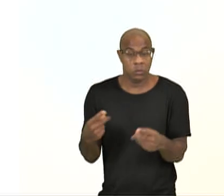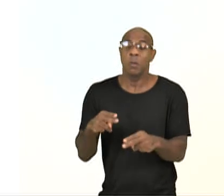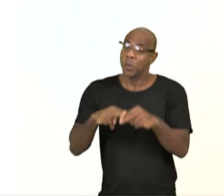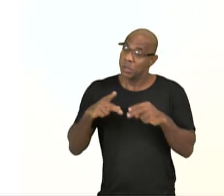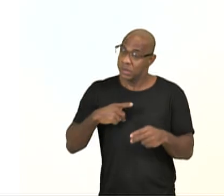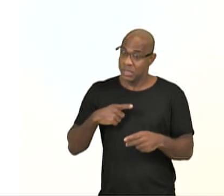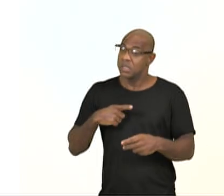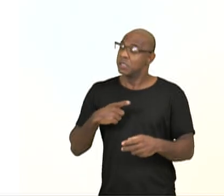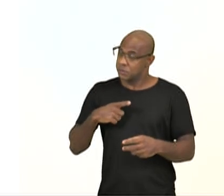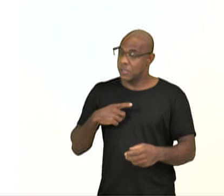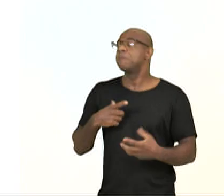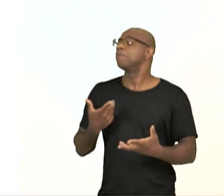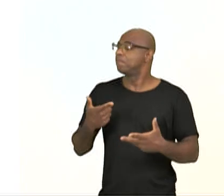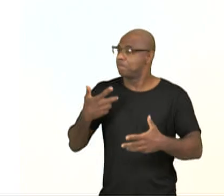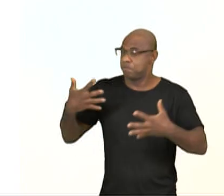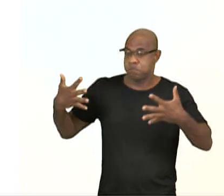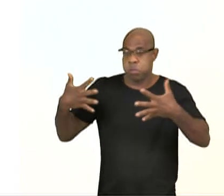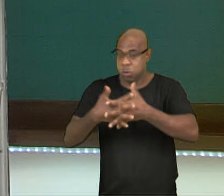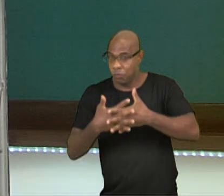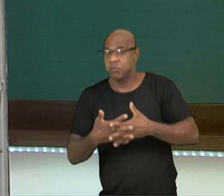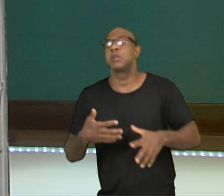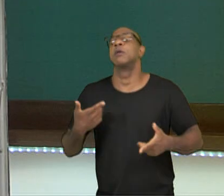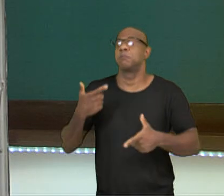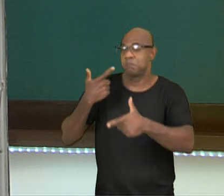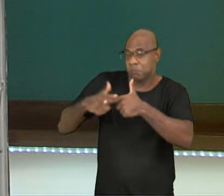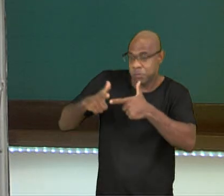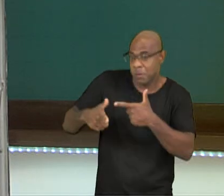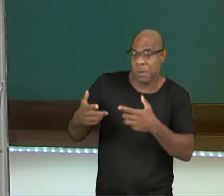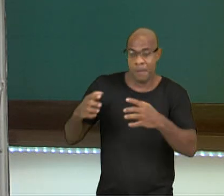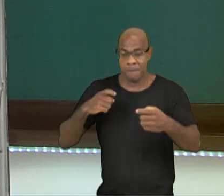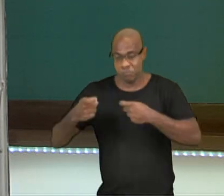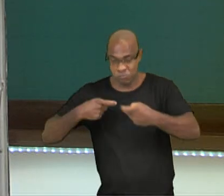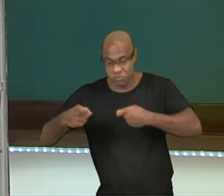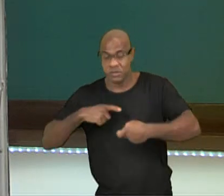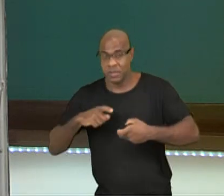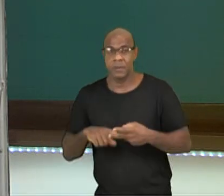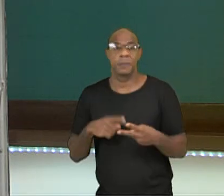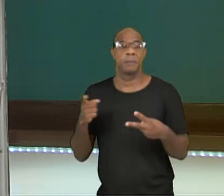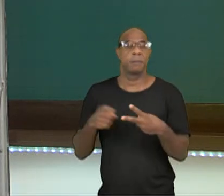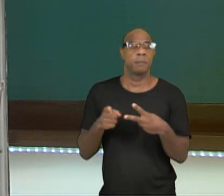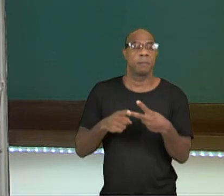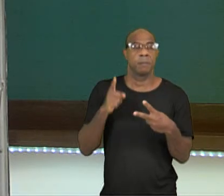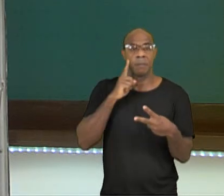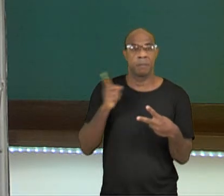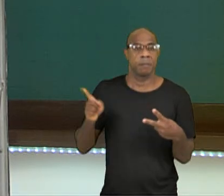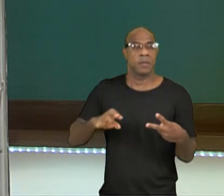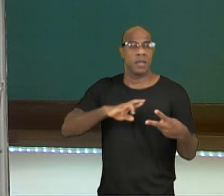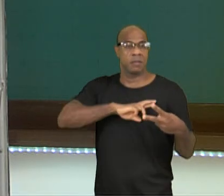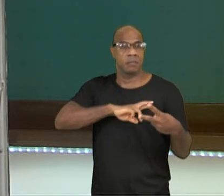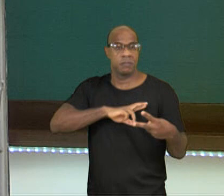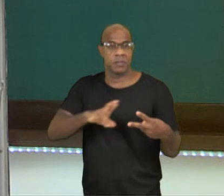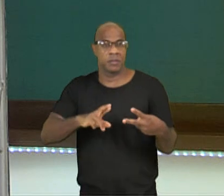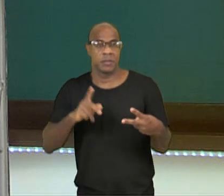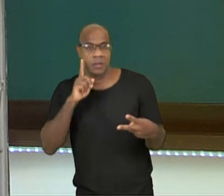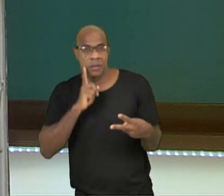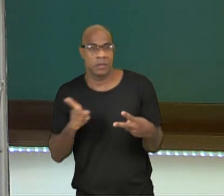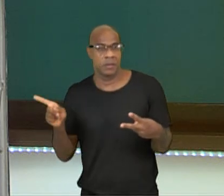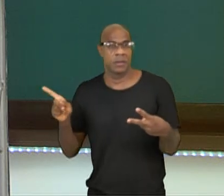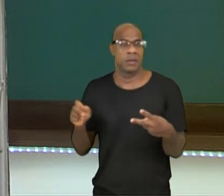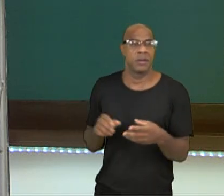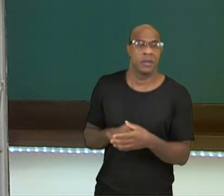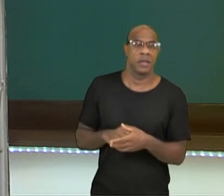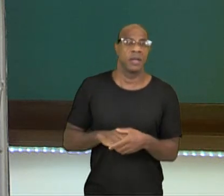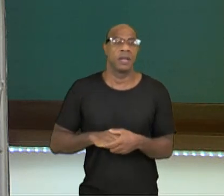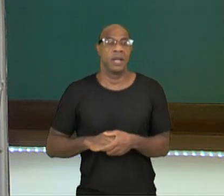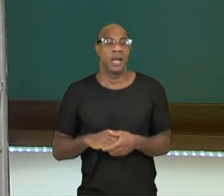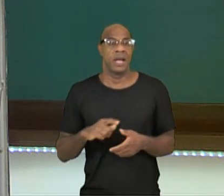Vertente fundamentalista islâmica. Meu Deus, que palavra é essa? Por quê? Por causa da religião. Existe o povo islâmico, tá?